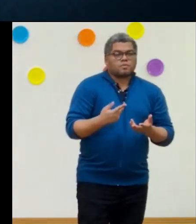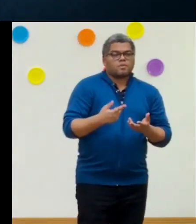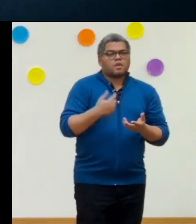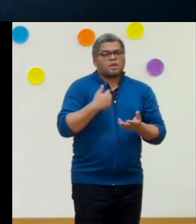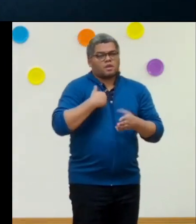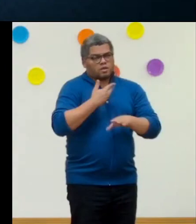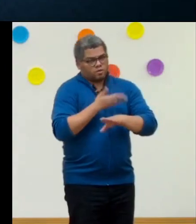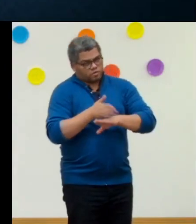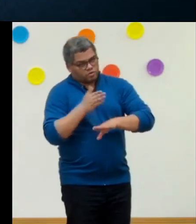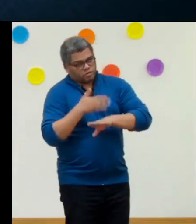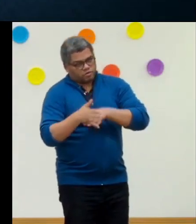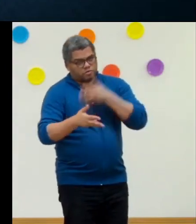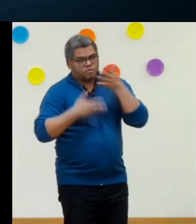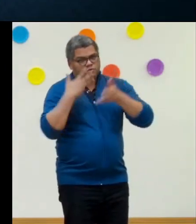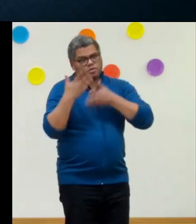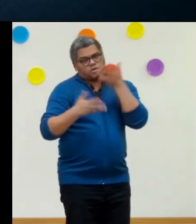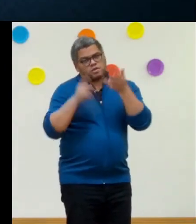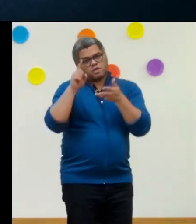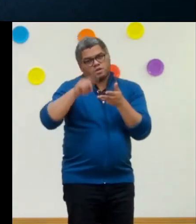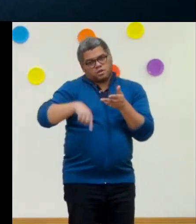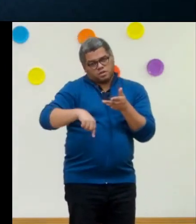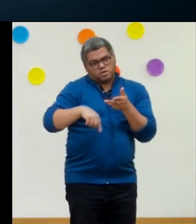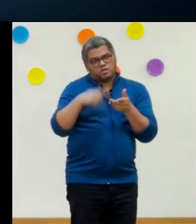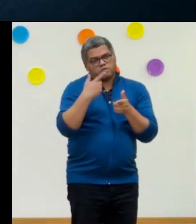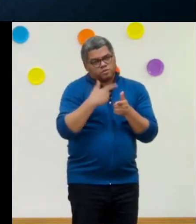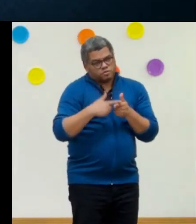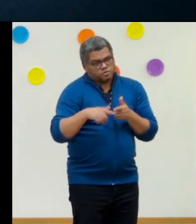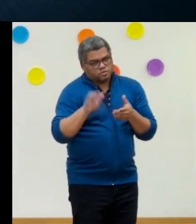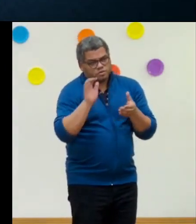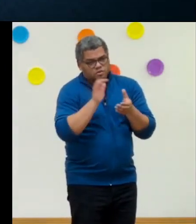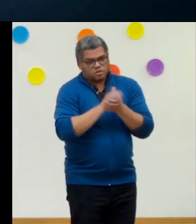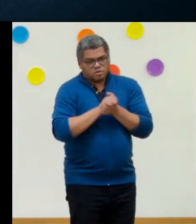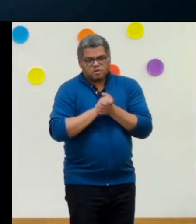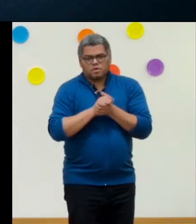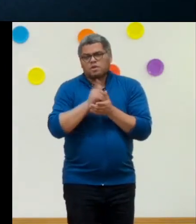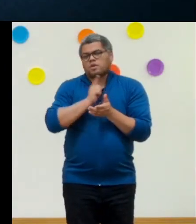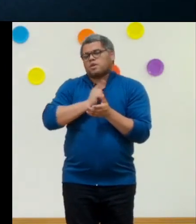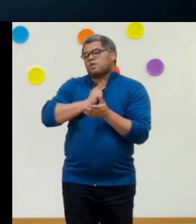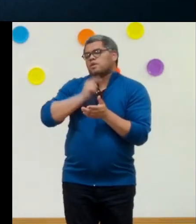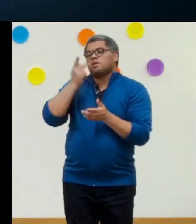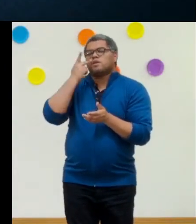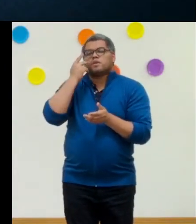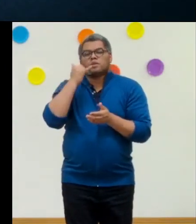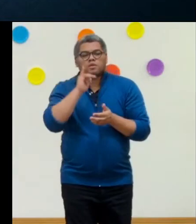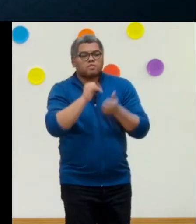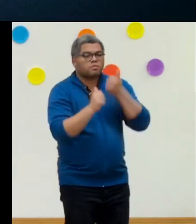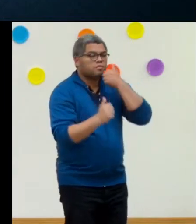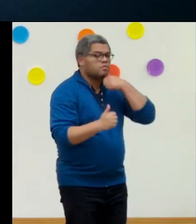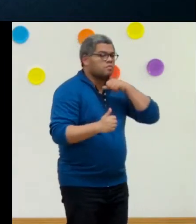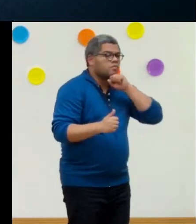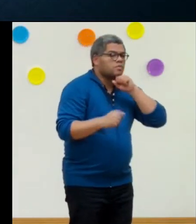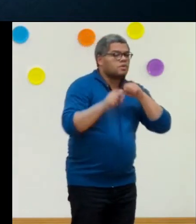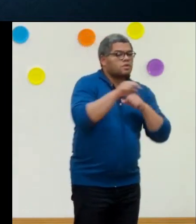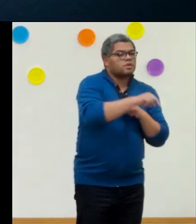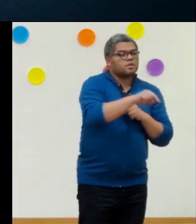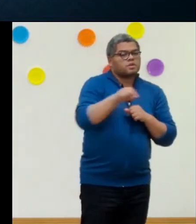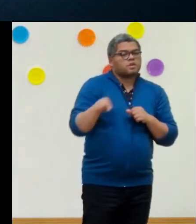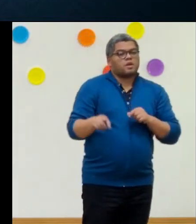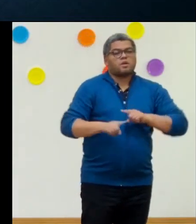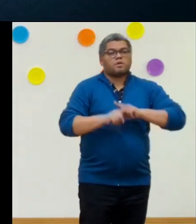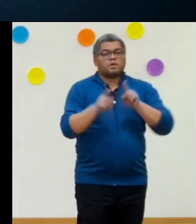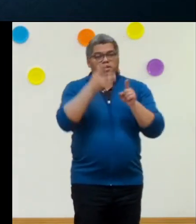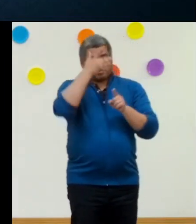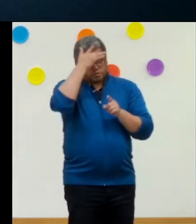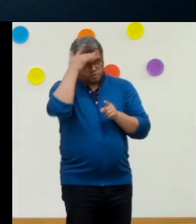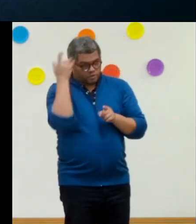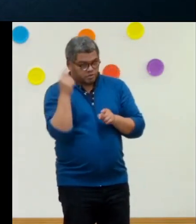falar isso quando eu falo sobre casamento, para os que são pais aqui, talvez o reverendo, mas a pessoa com quem